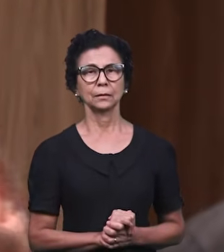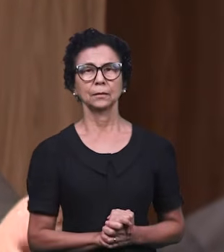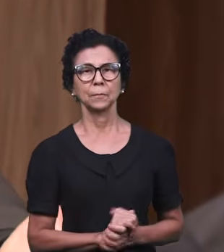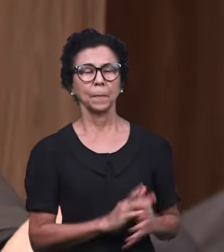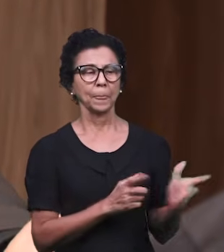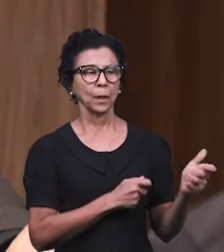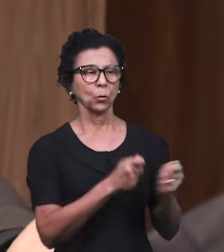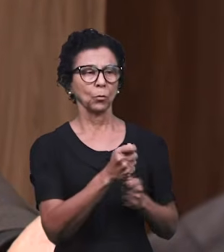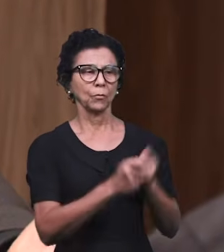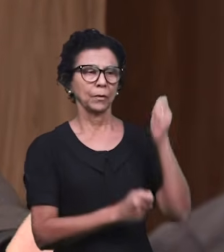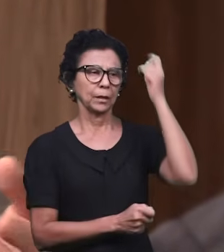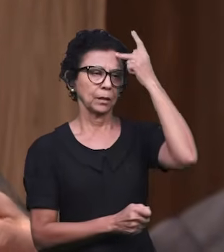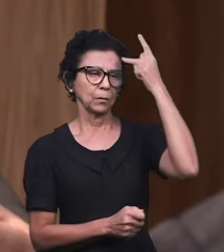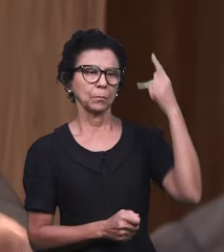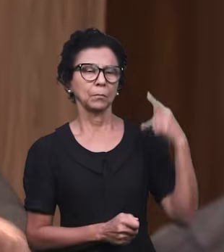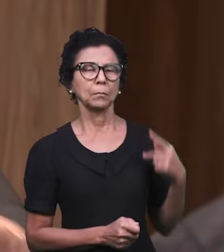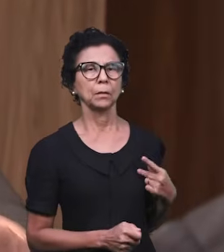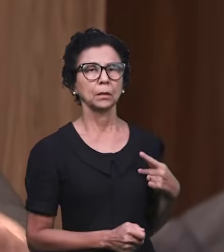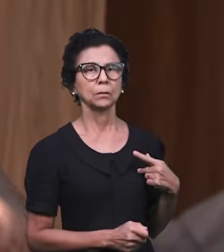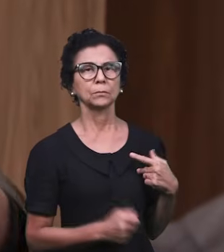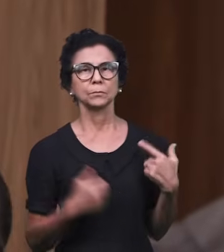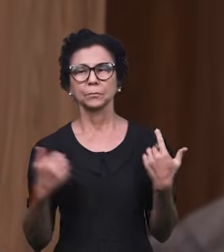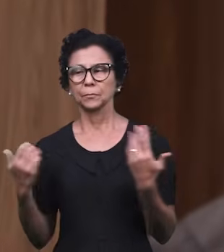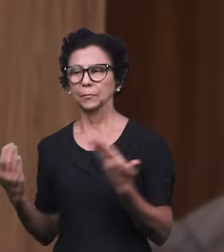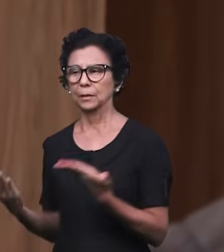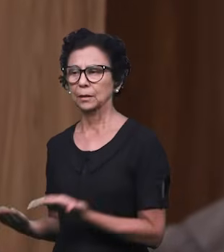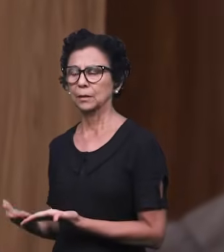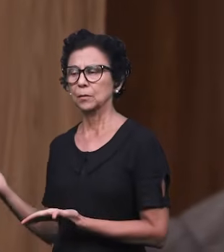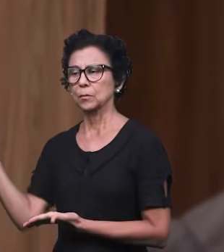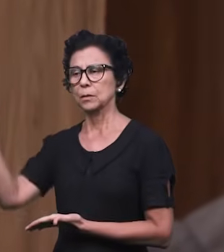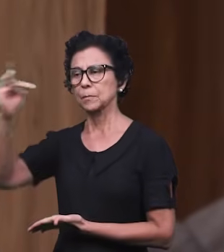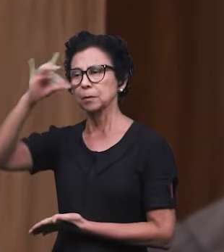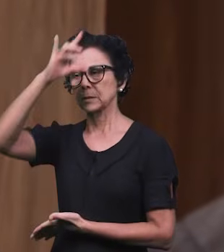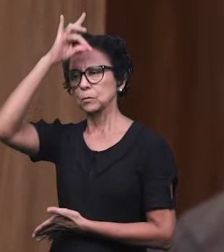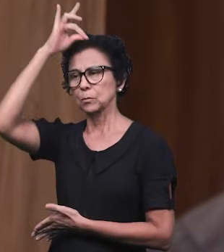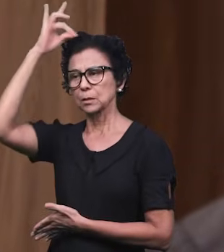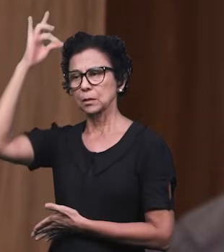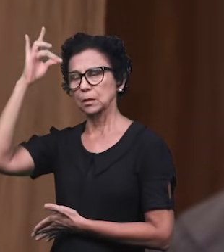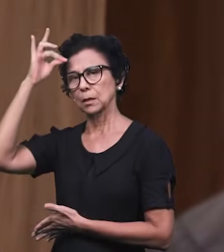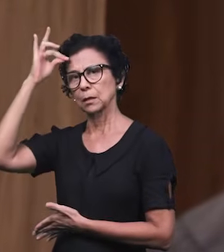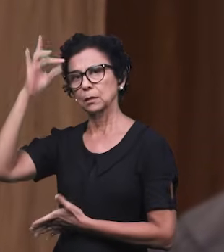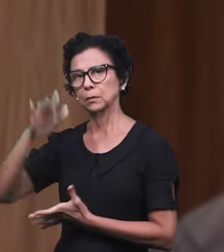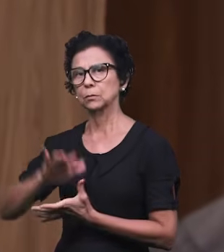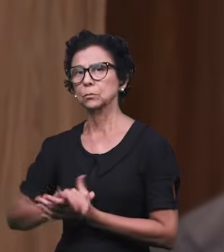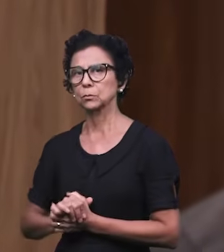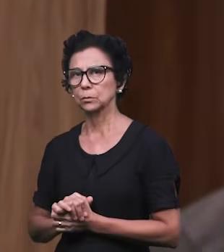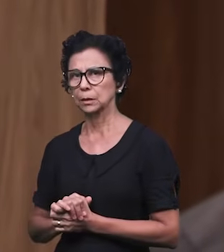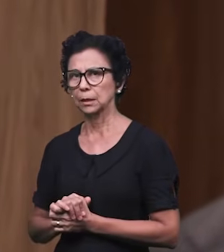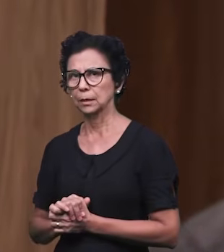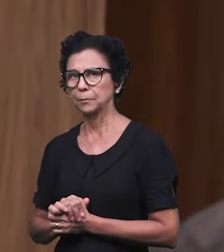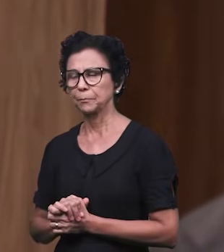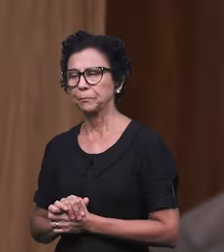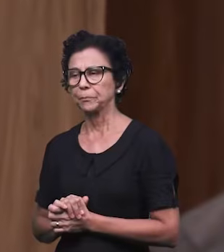é diferente, né? No Evangelho o barro se submete. Jeremias fala, né?